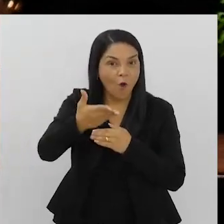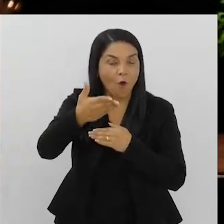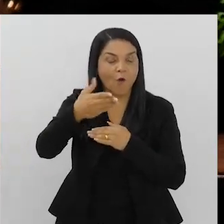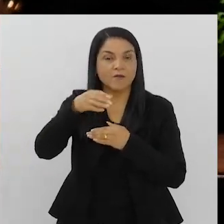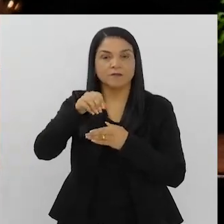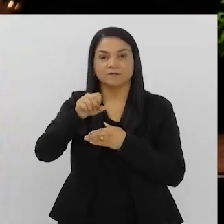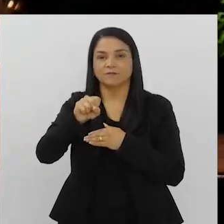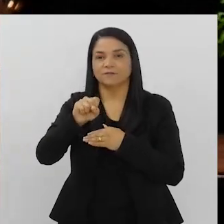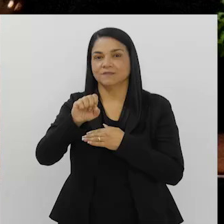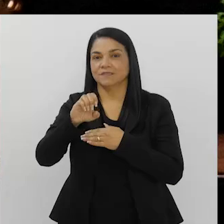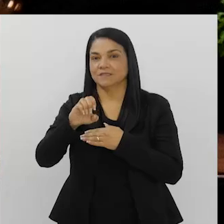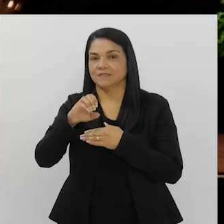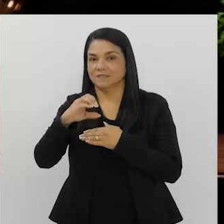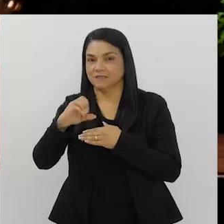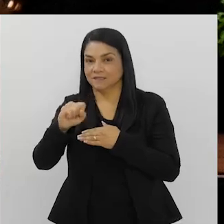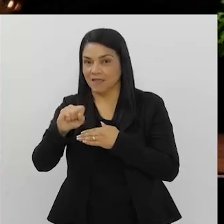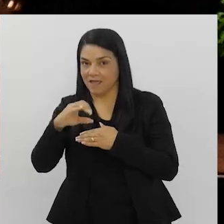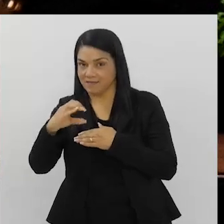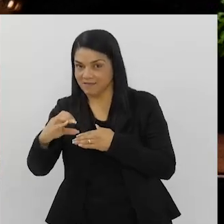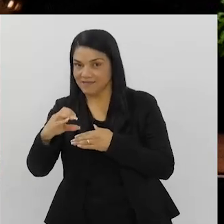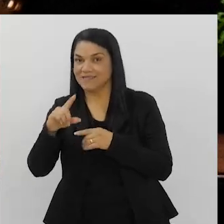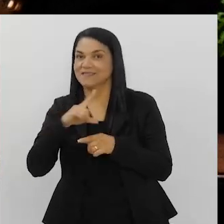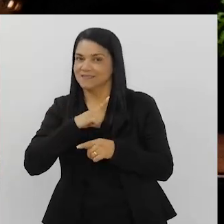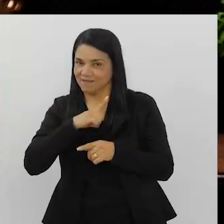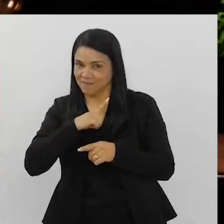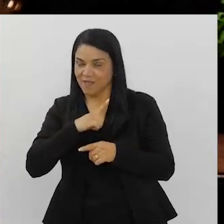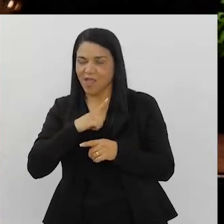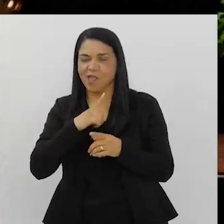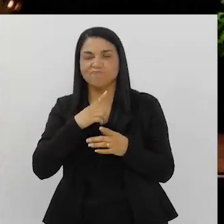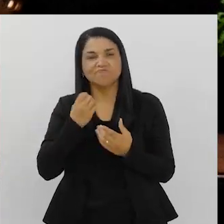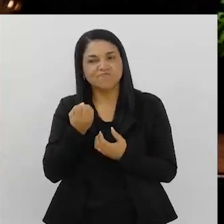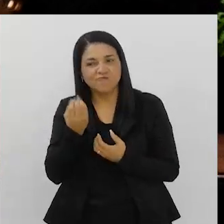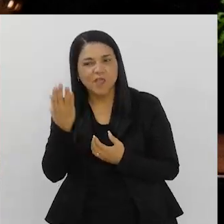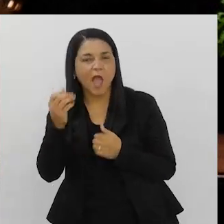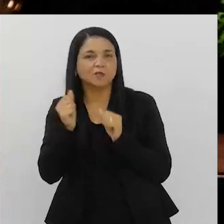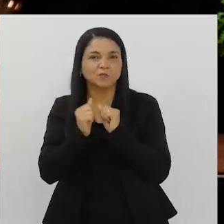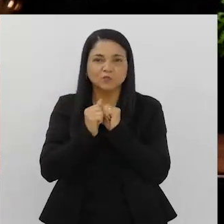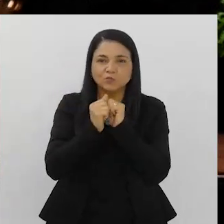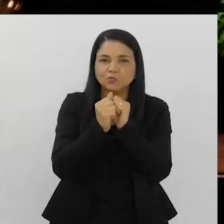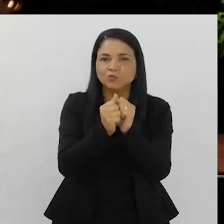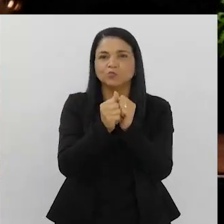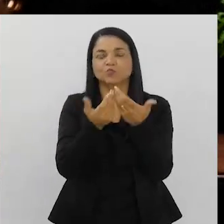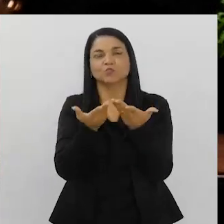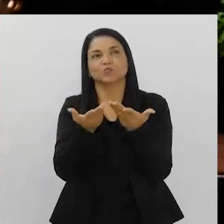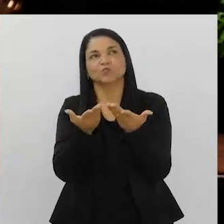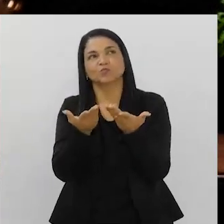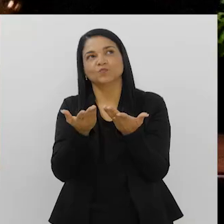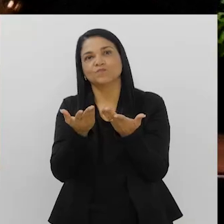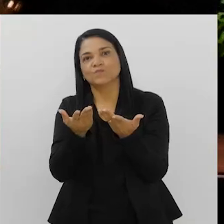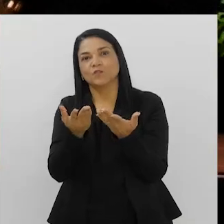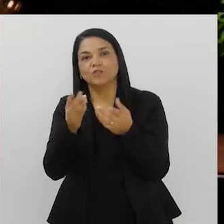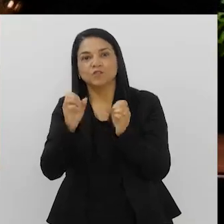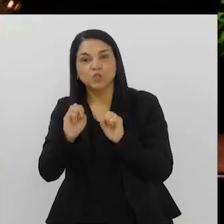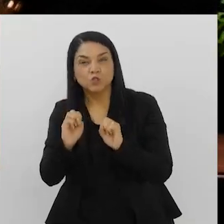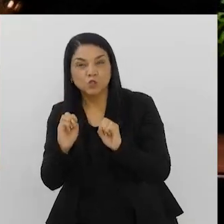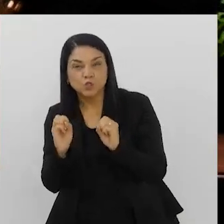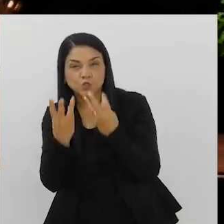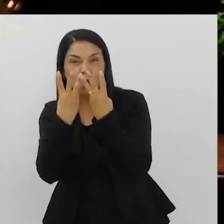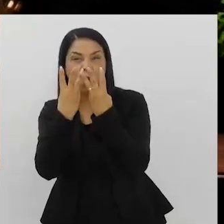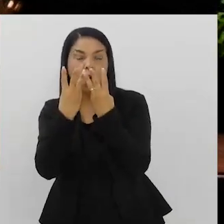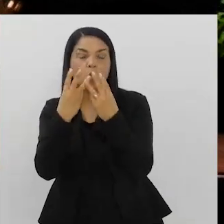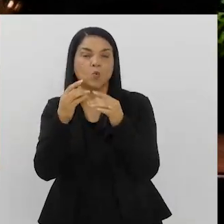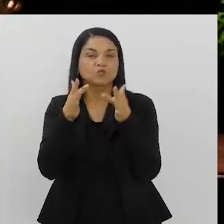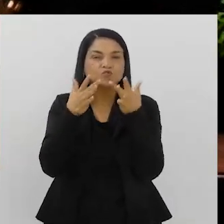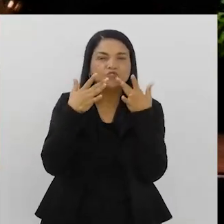né, para além das paredes do SESC, elas também constroem essas amizades, então viajam juntas, né, vão a